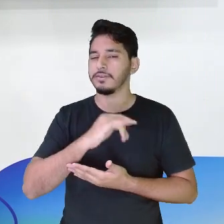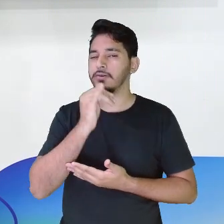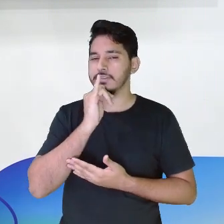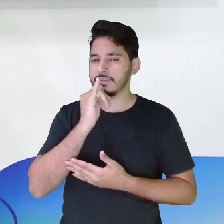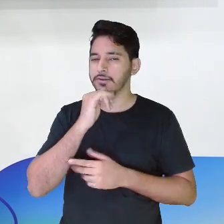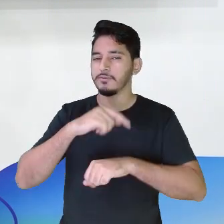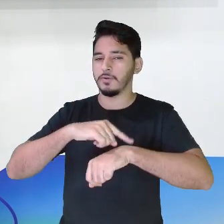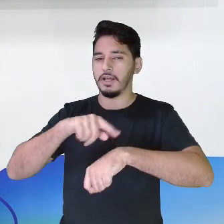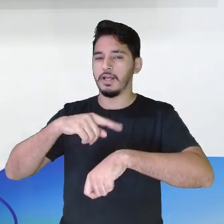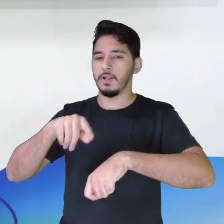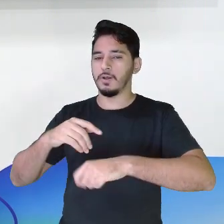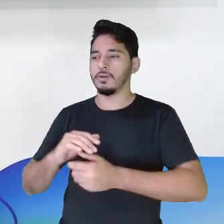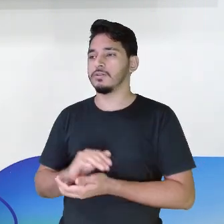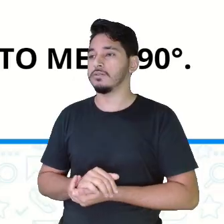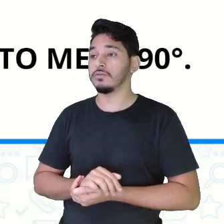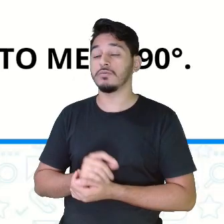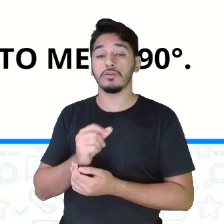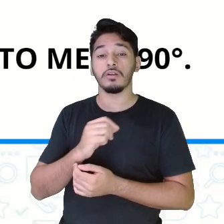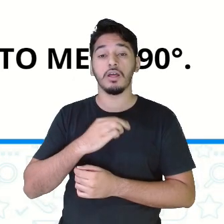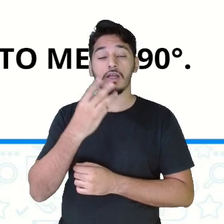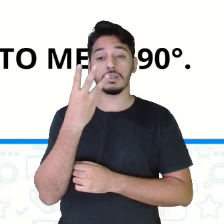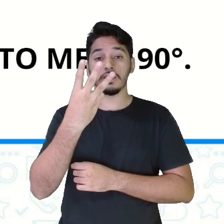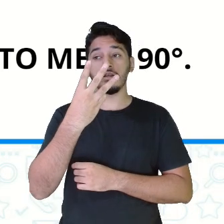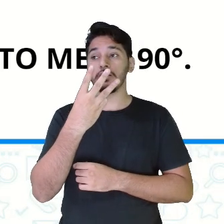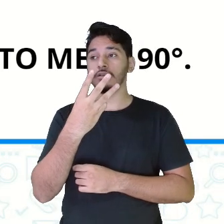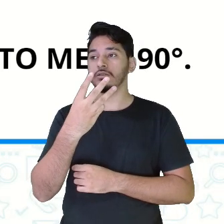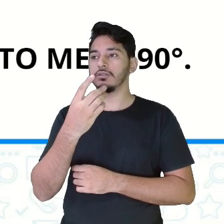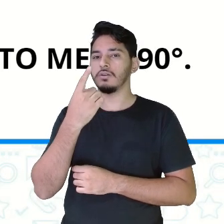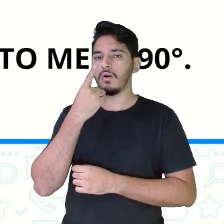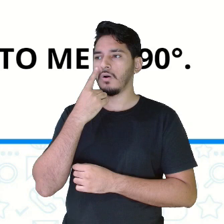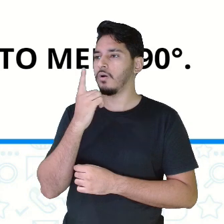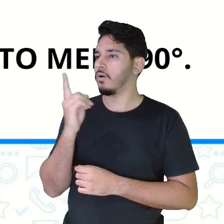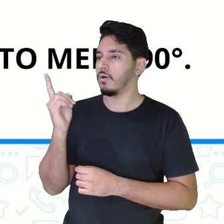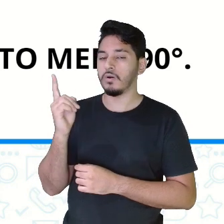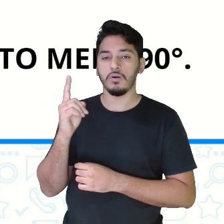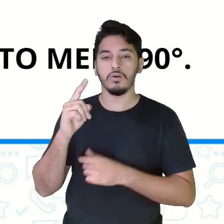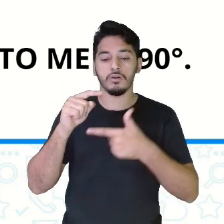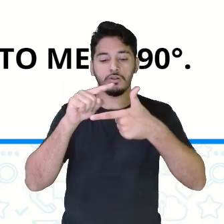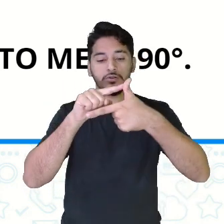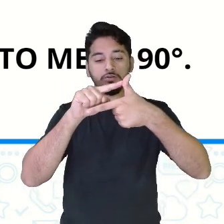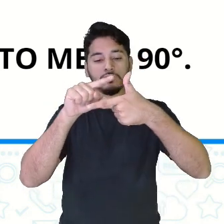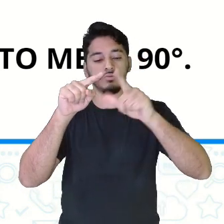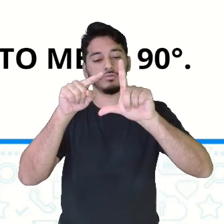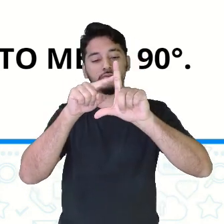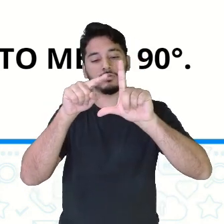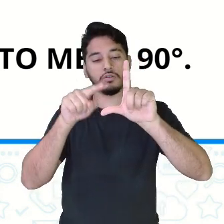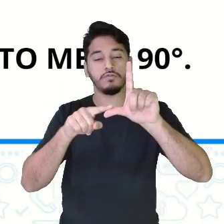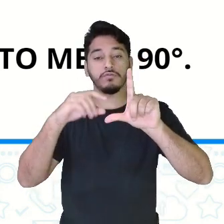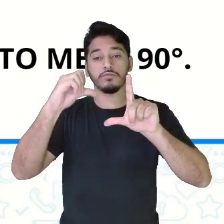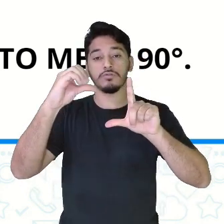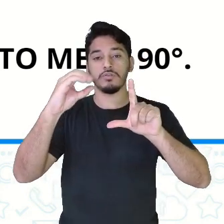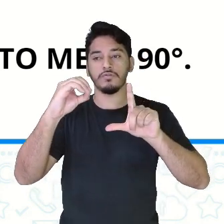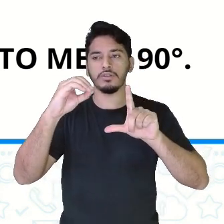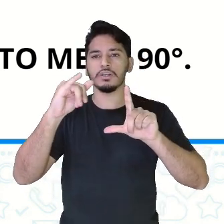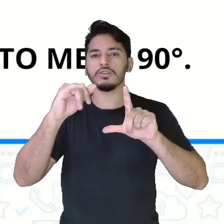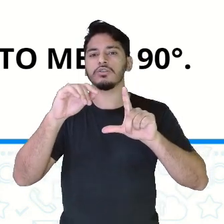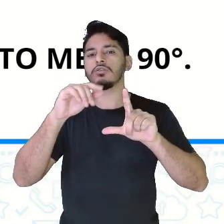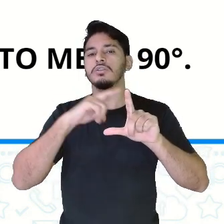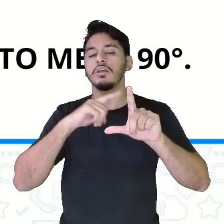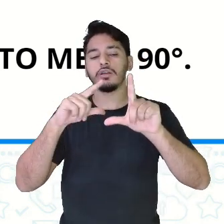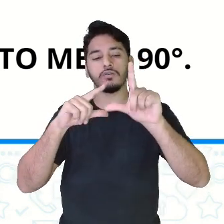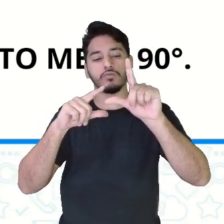relógio. Ó, quando bateu as 3 horas, eu encontrei o ângulo de 90 graus. Se eu vou